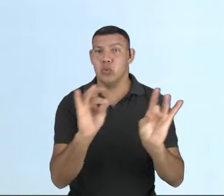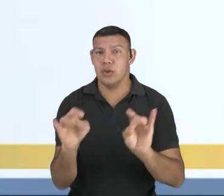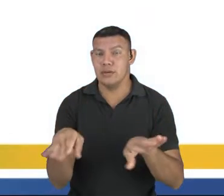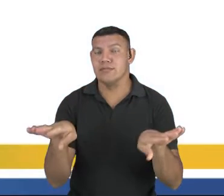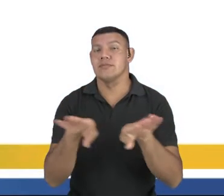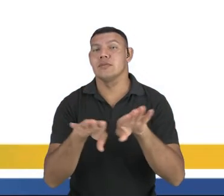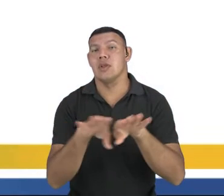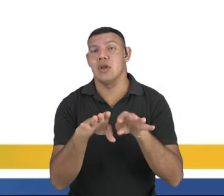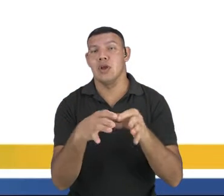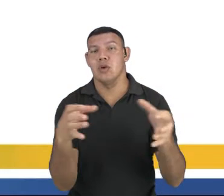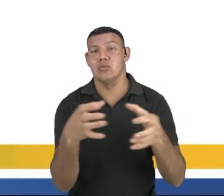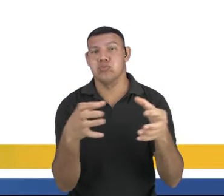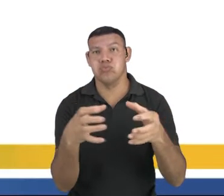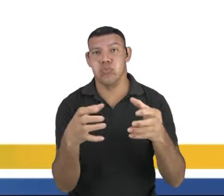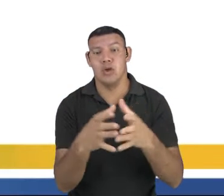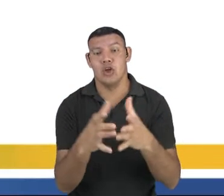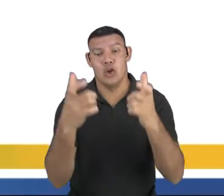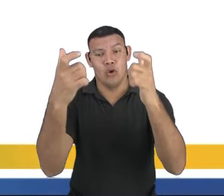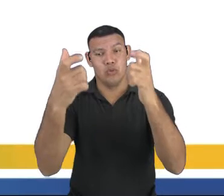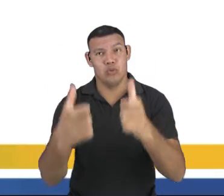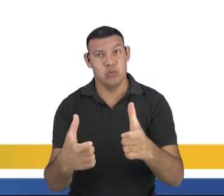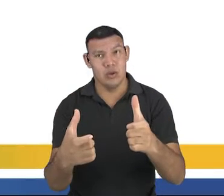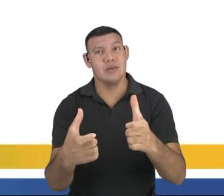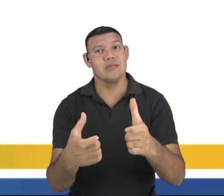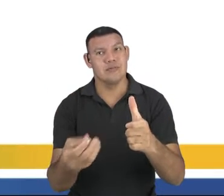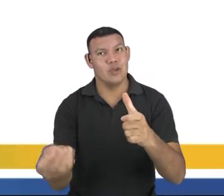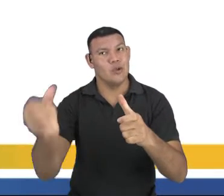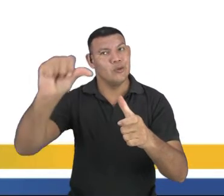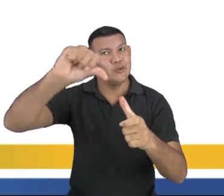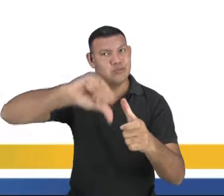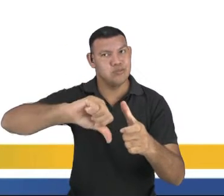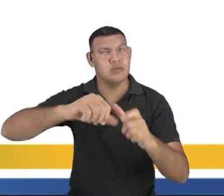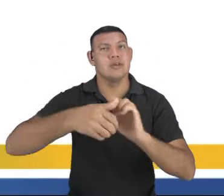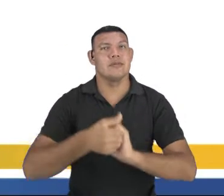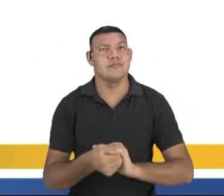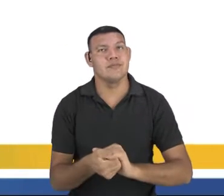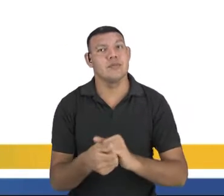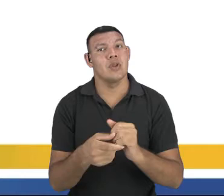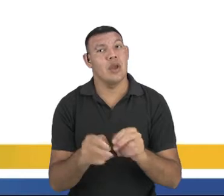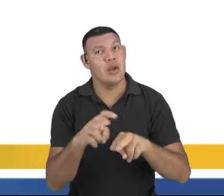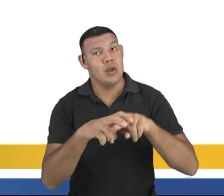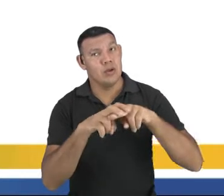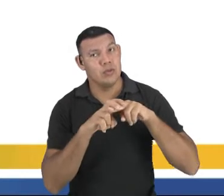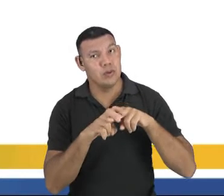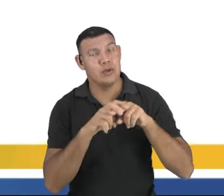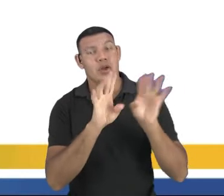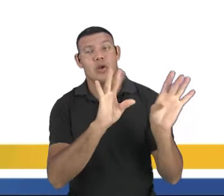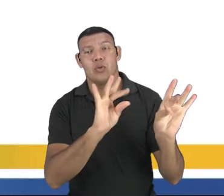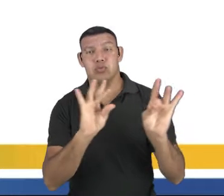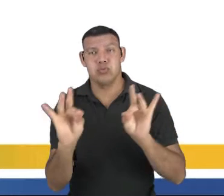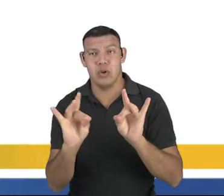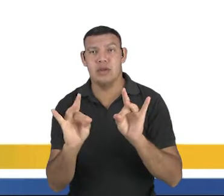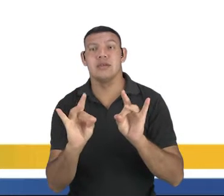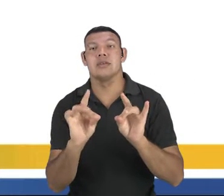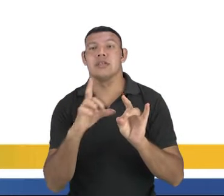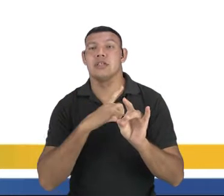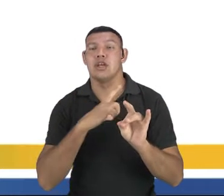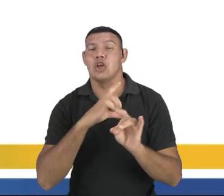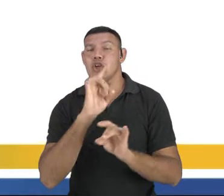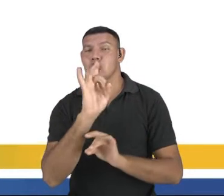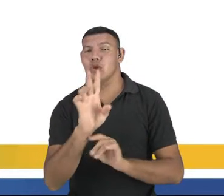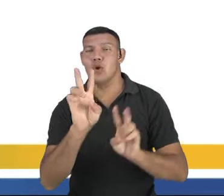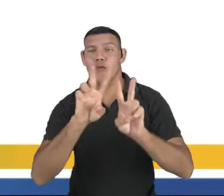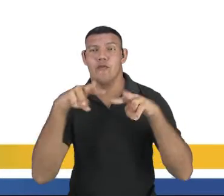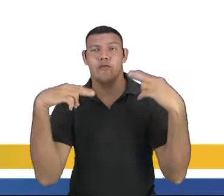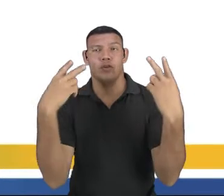contém. E aí foi isso que eu coloquei aqui, ó. Por isso que eles são estudados separados. Né? Os líquidos possuem somente volume definido e a